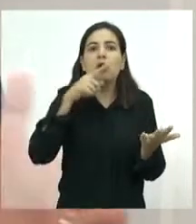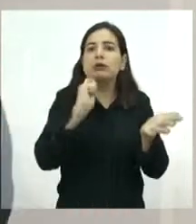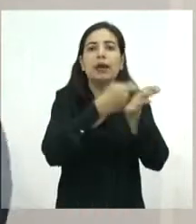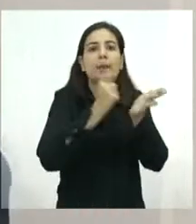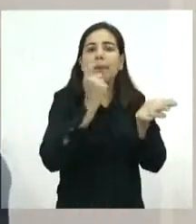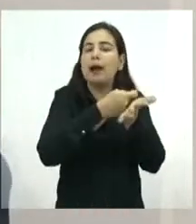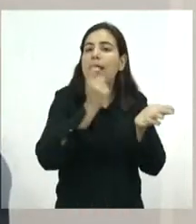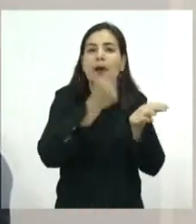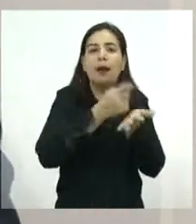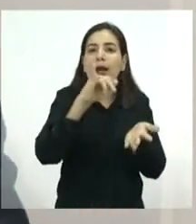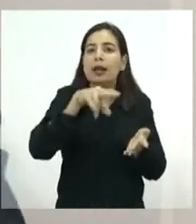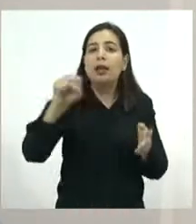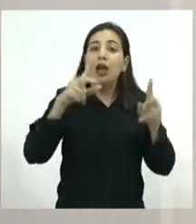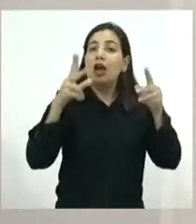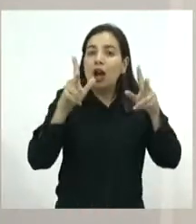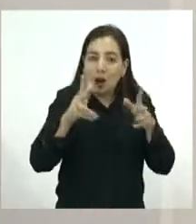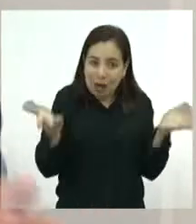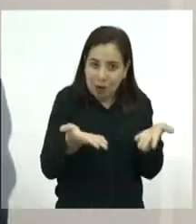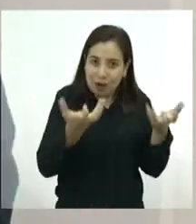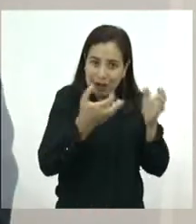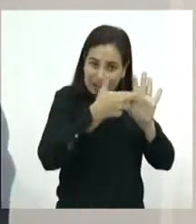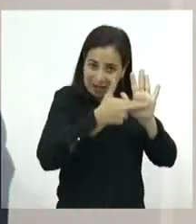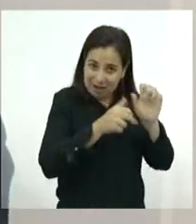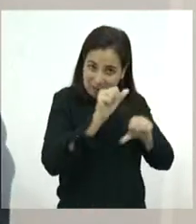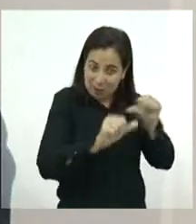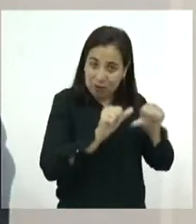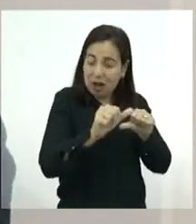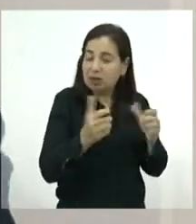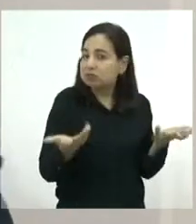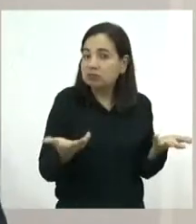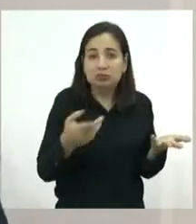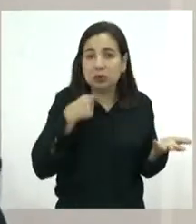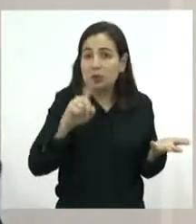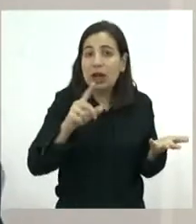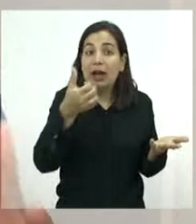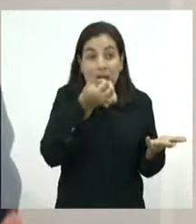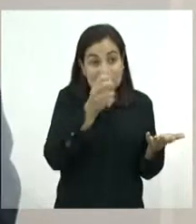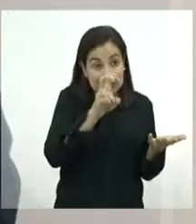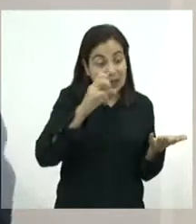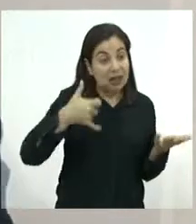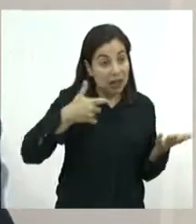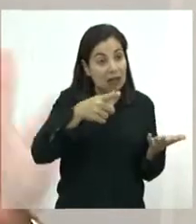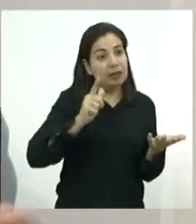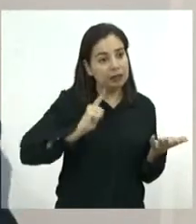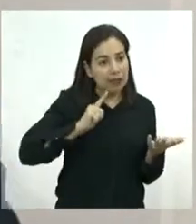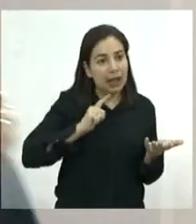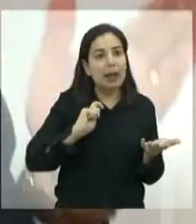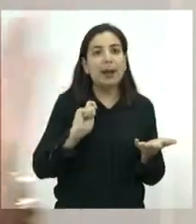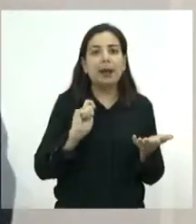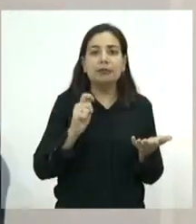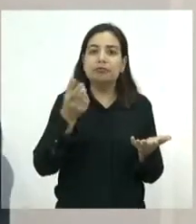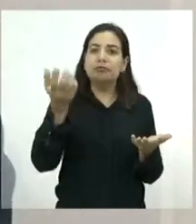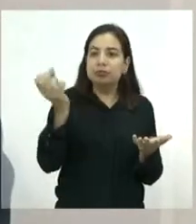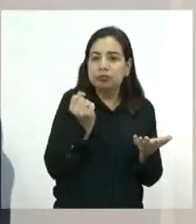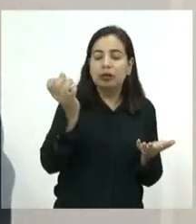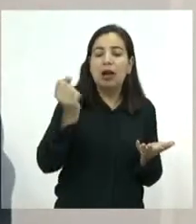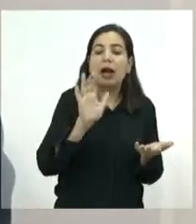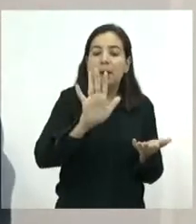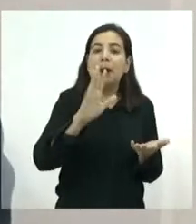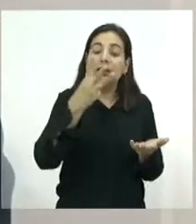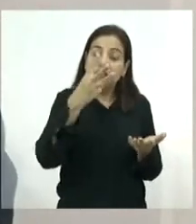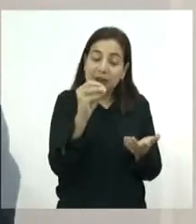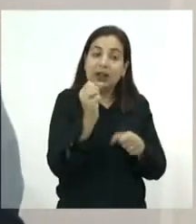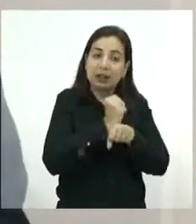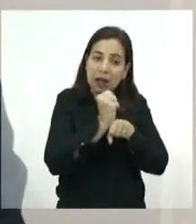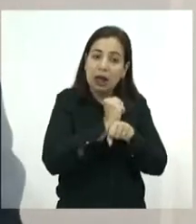Previdência do jeito que está na lei. Mesmo assim, quando atinge 65 anos, ele recebe um benefício que está previsto, tem mais de 30 anos que isso